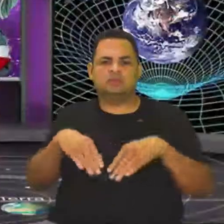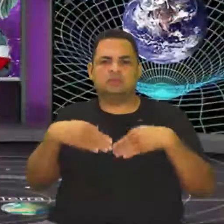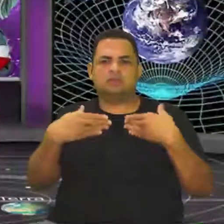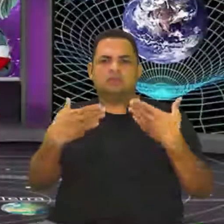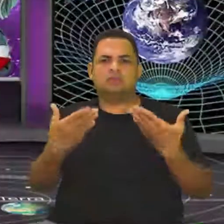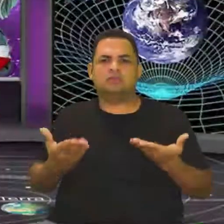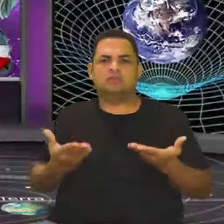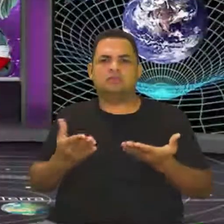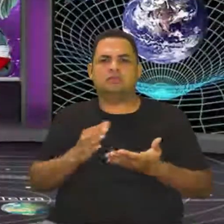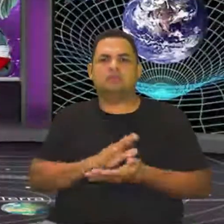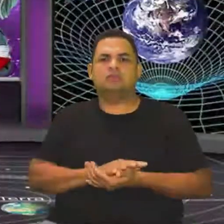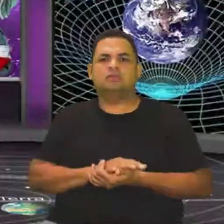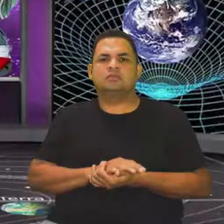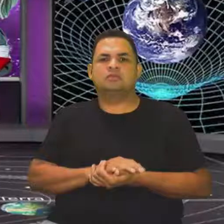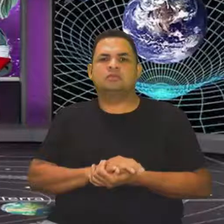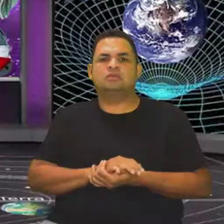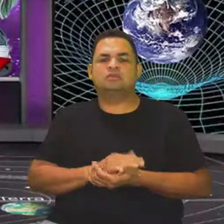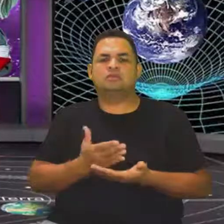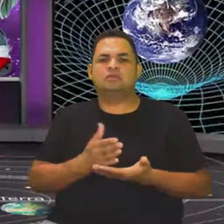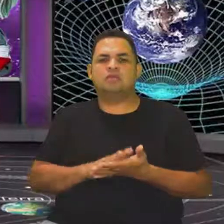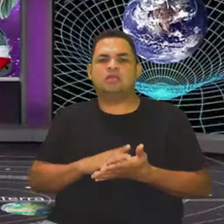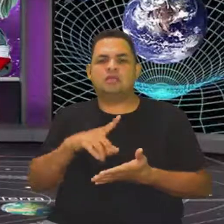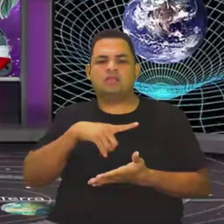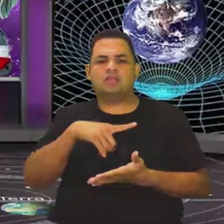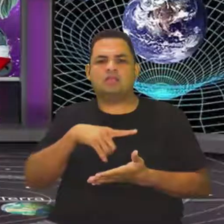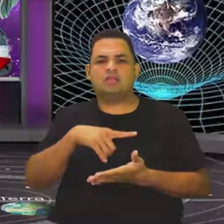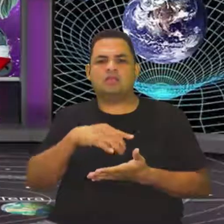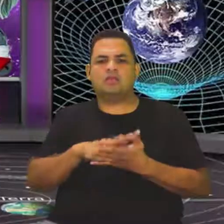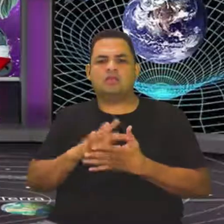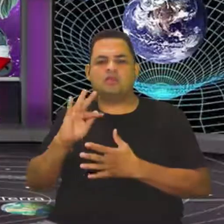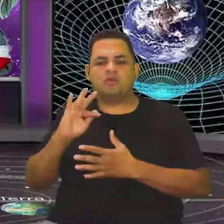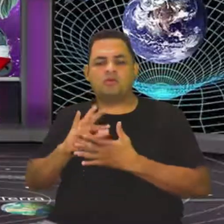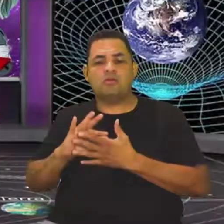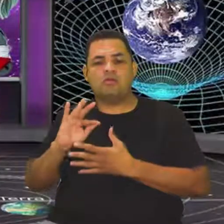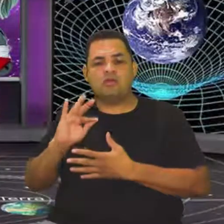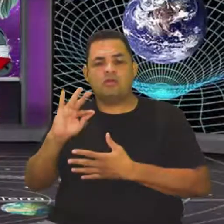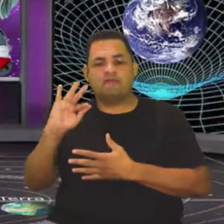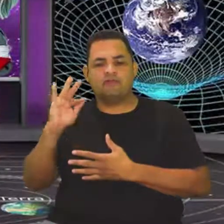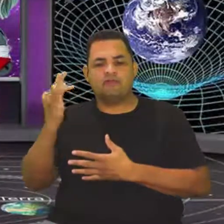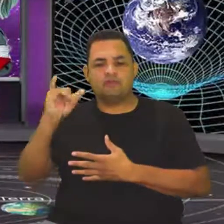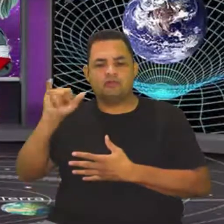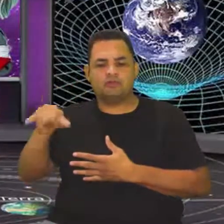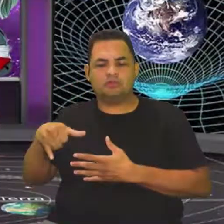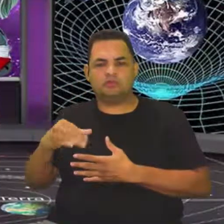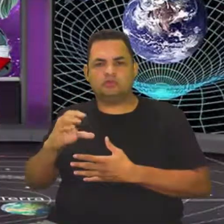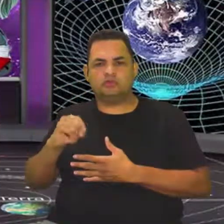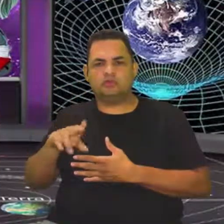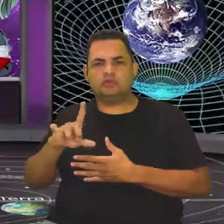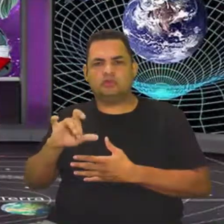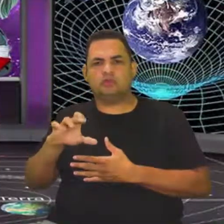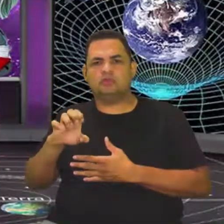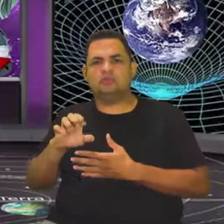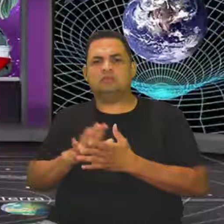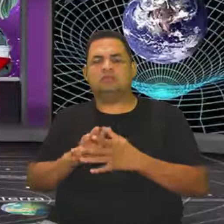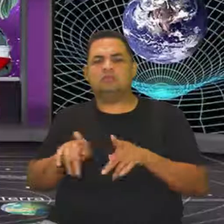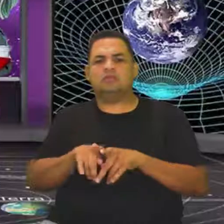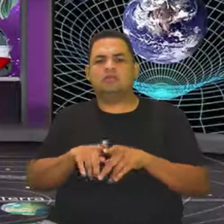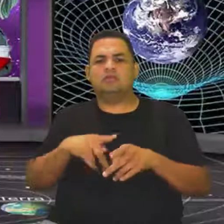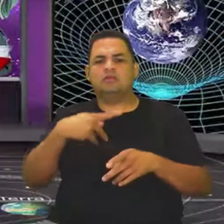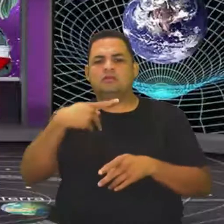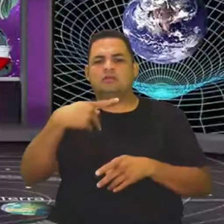a gente transforma energia elétrica em térmica, eu tenho o efeito Joule, certo? E nós vimos ali que a potência está